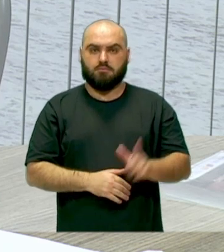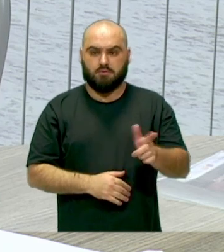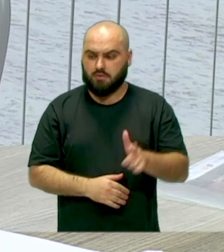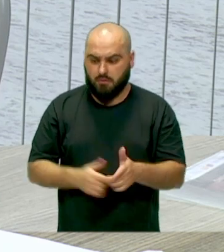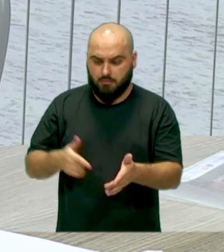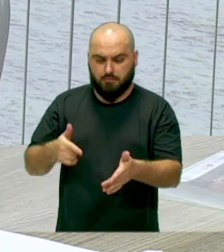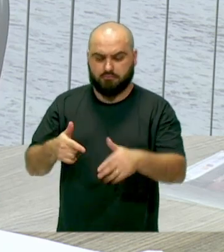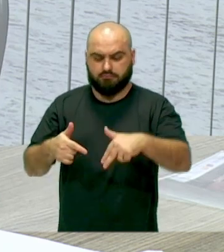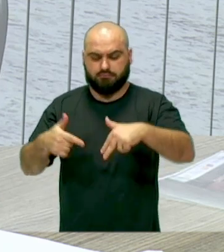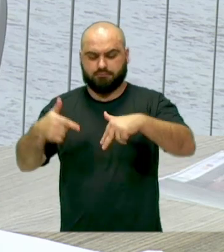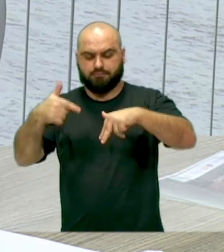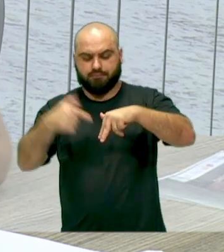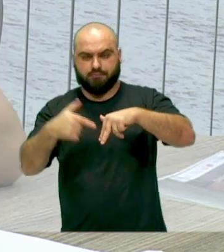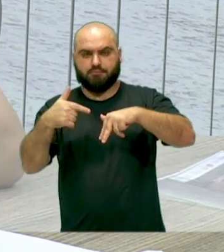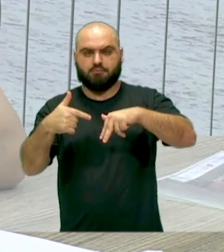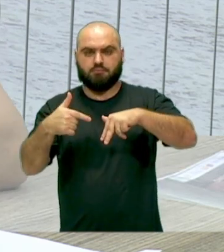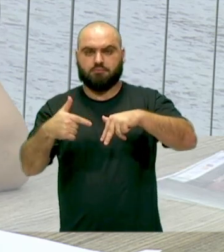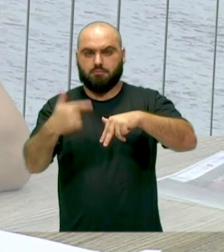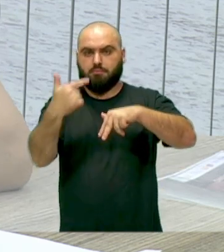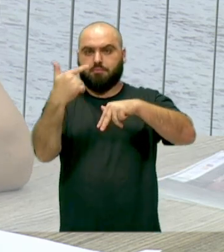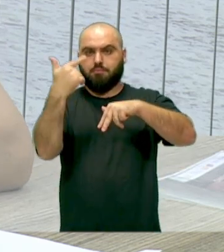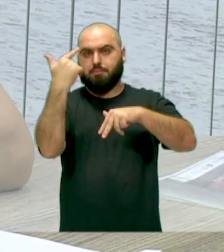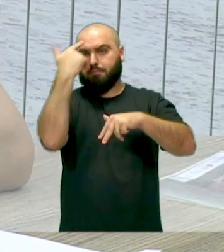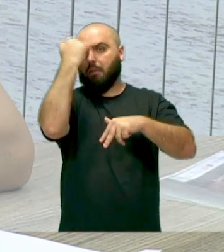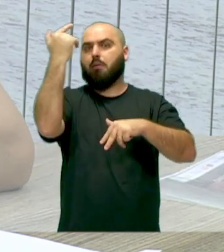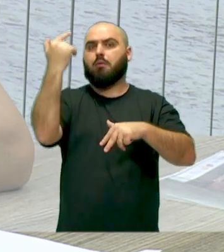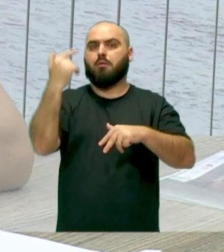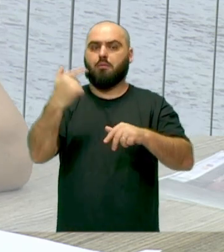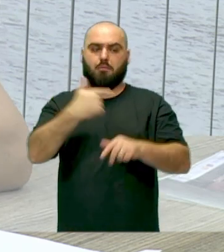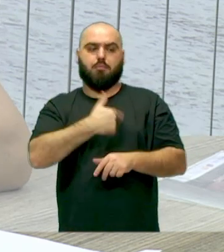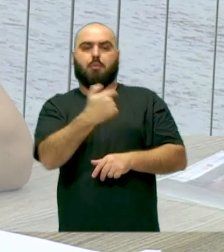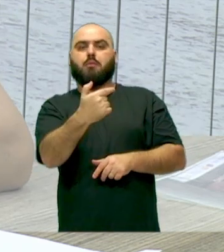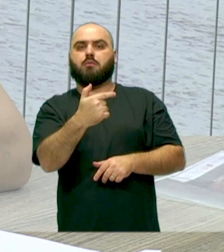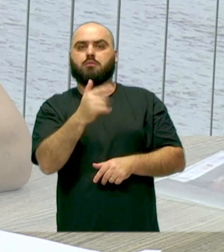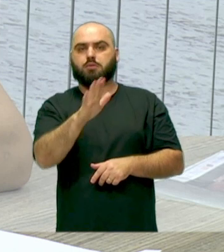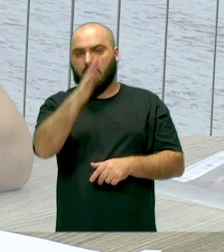pé, eles dão logo um tiro na cabeça ou no coração.